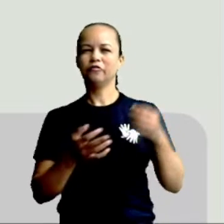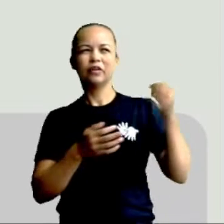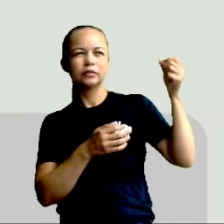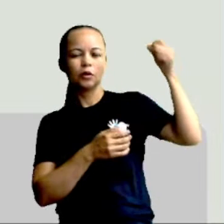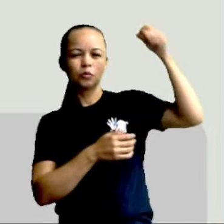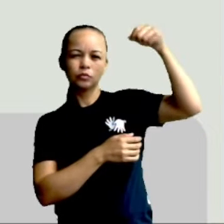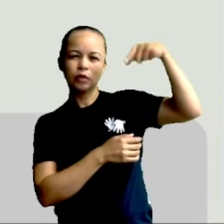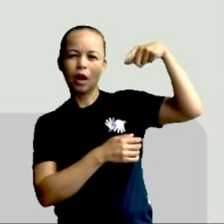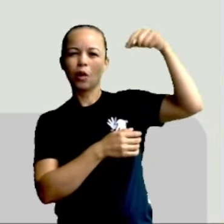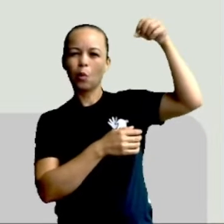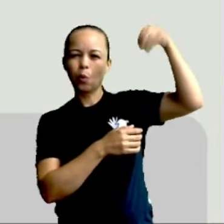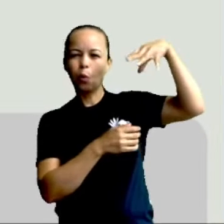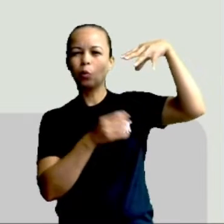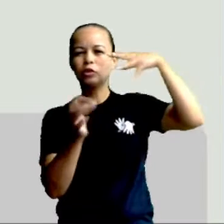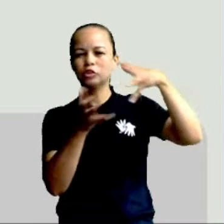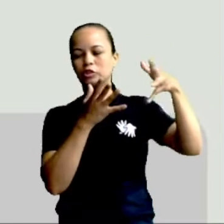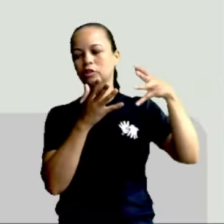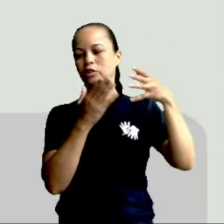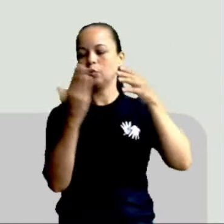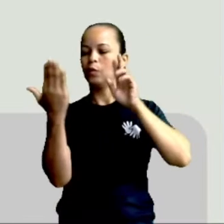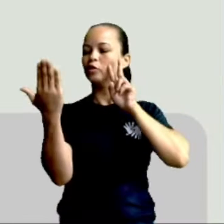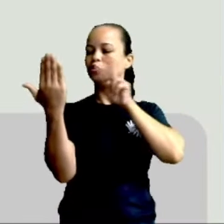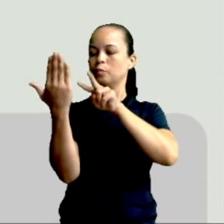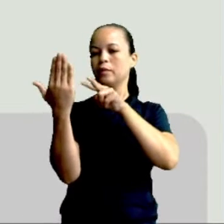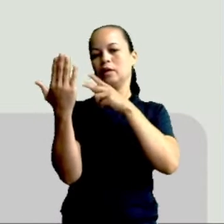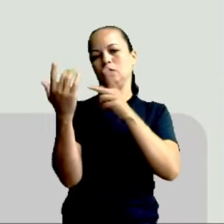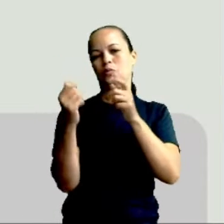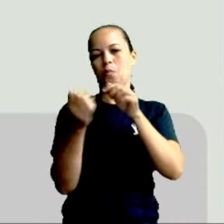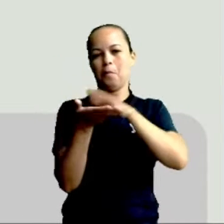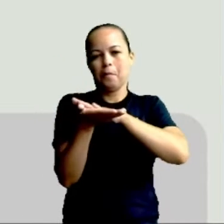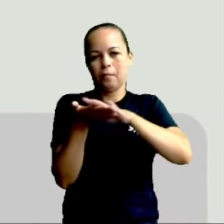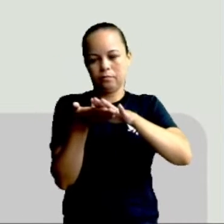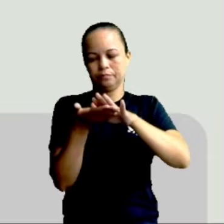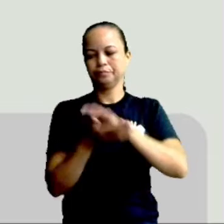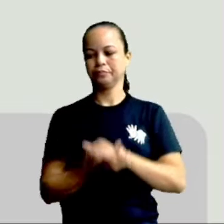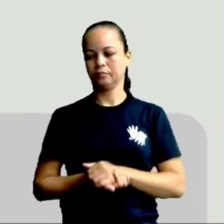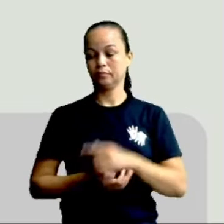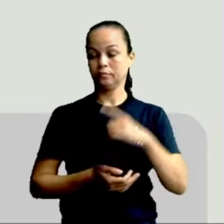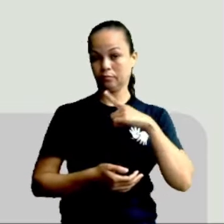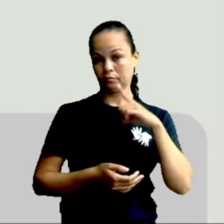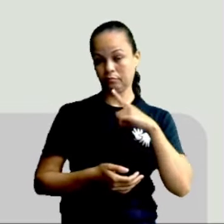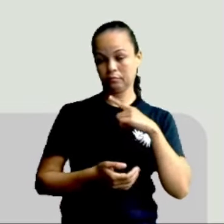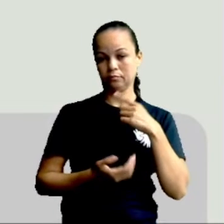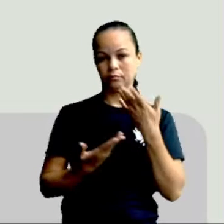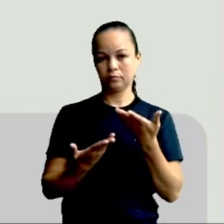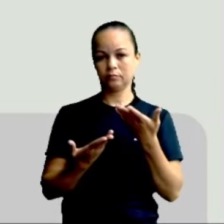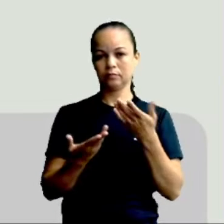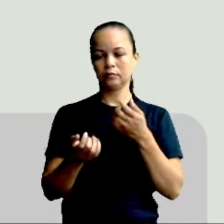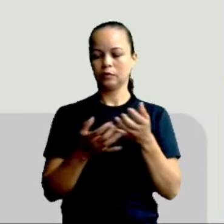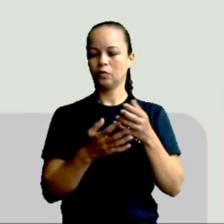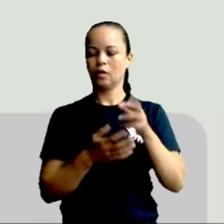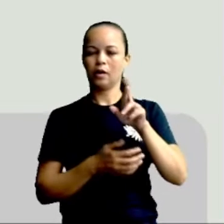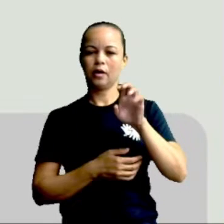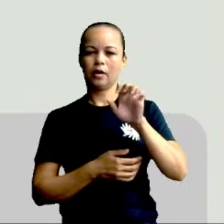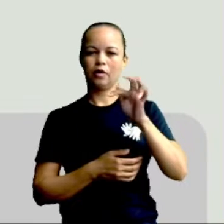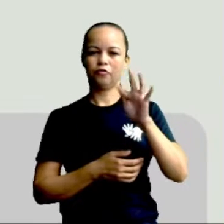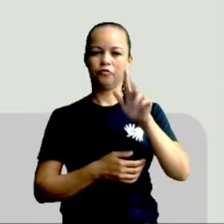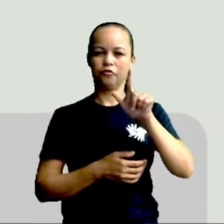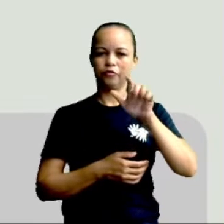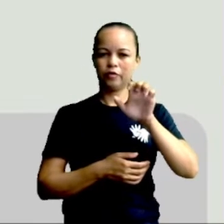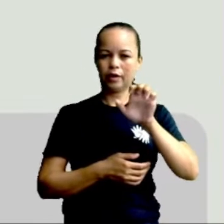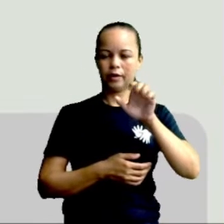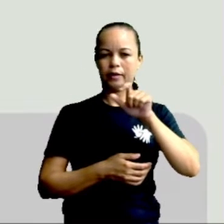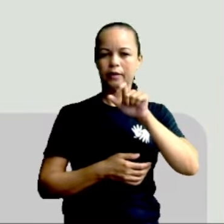espelho plano. Gente, eu tenho os elementos seguintes. Eu tenho uma reflexão da